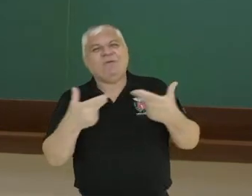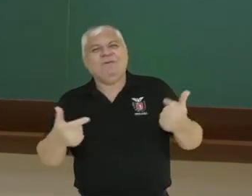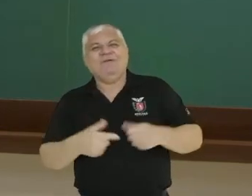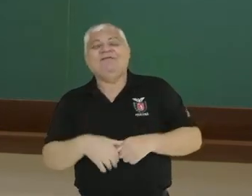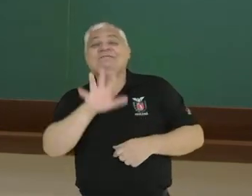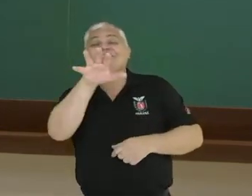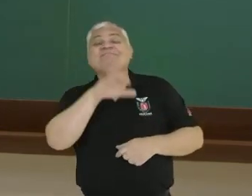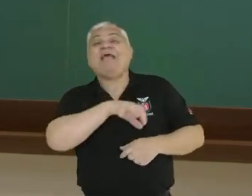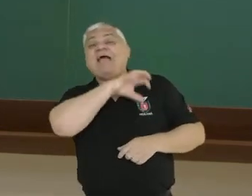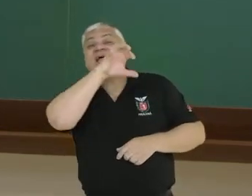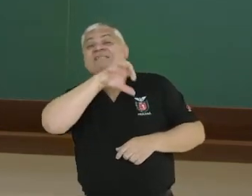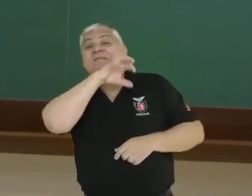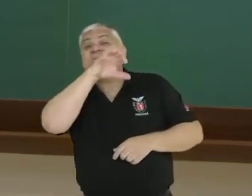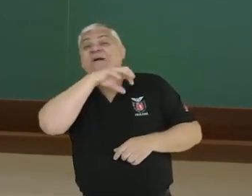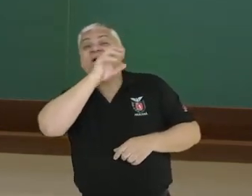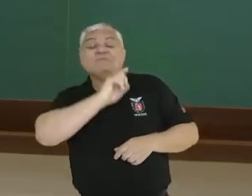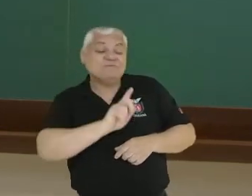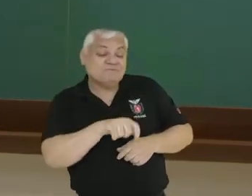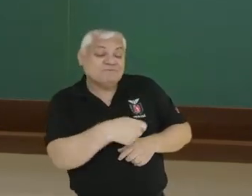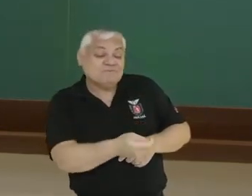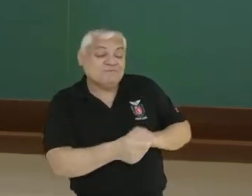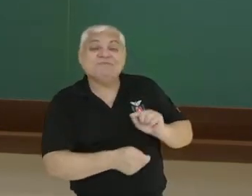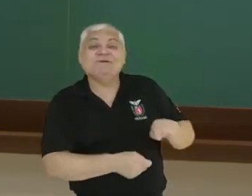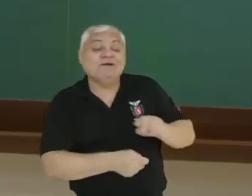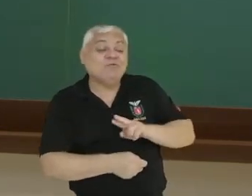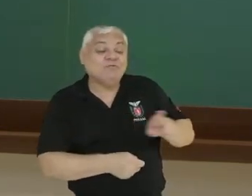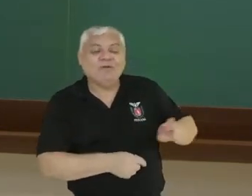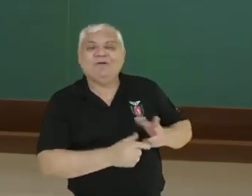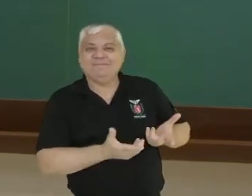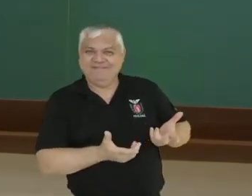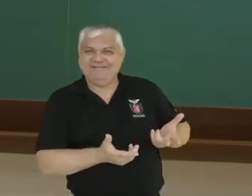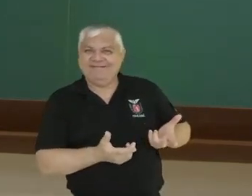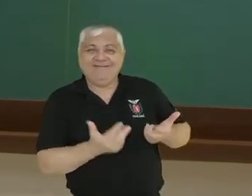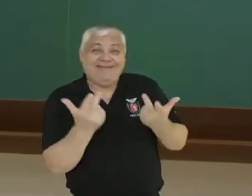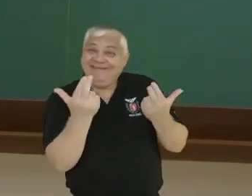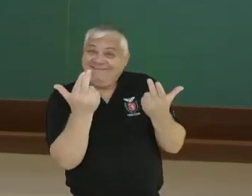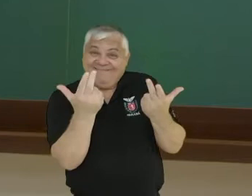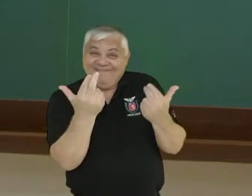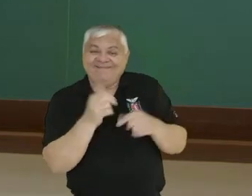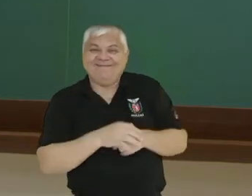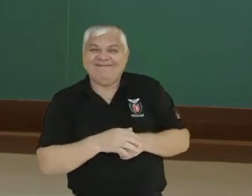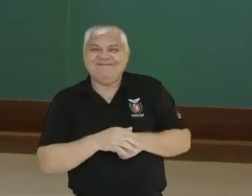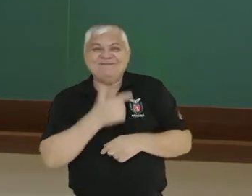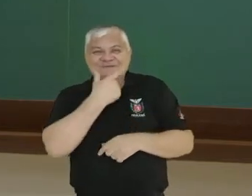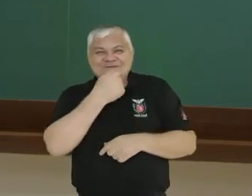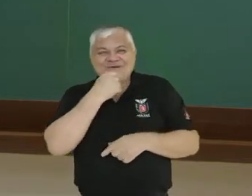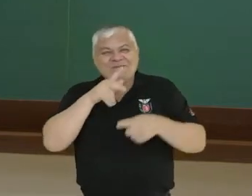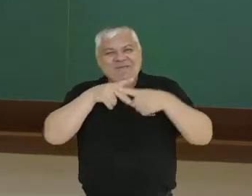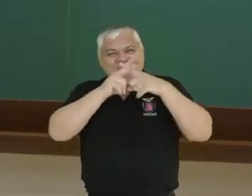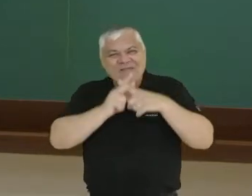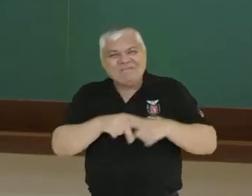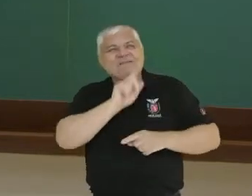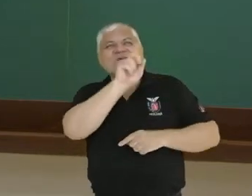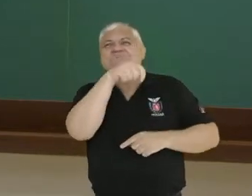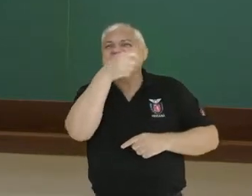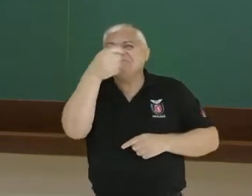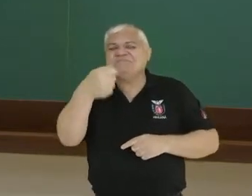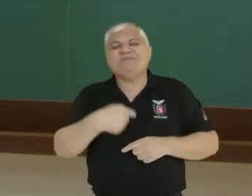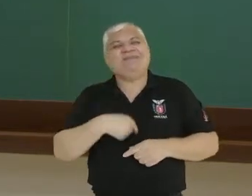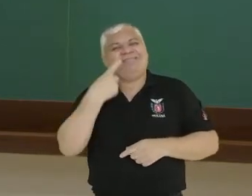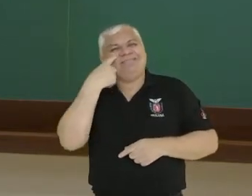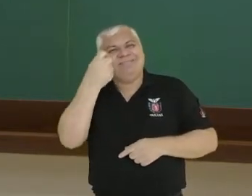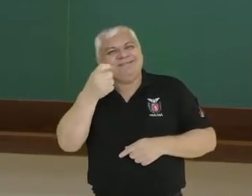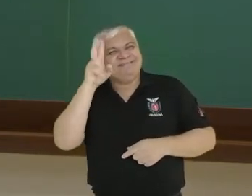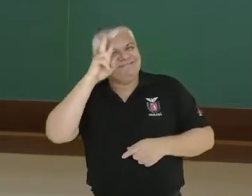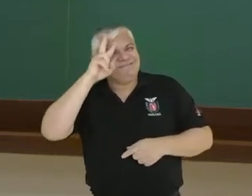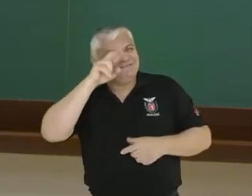por exemplo, né? Nós damos um nome para eles, né? Certo? Então aqui essa história acaba sendo um pouco interessante, não